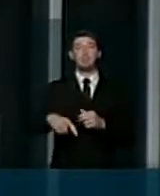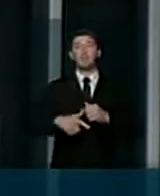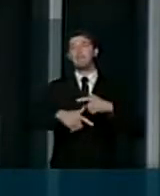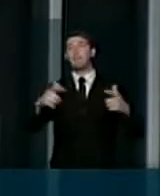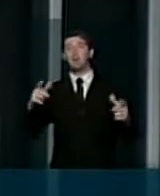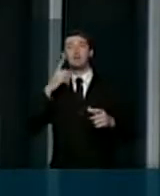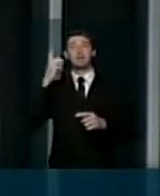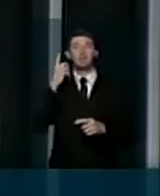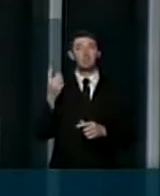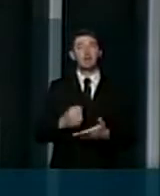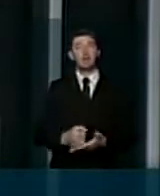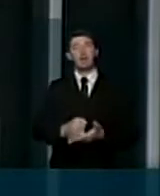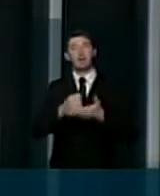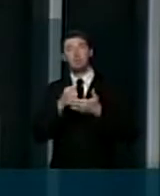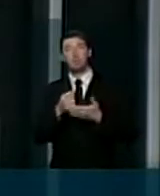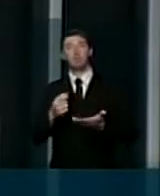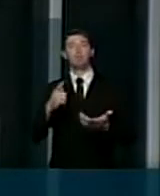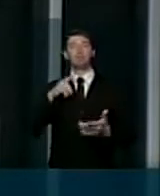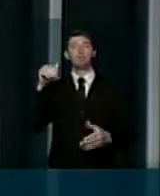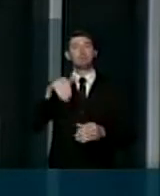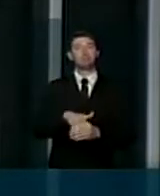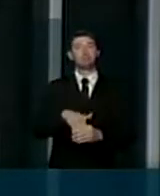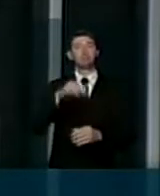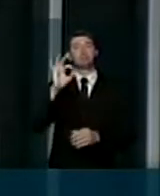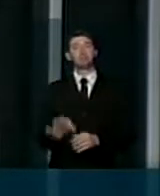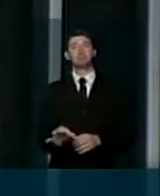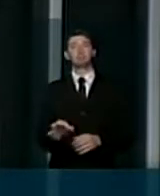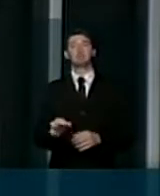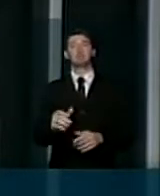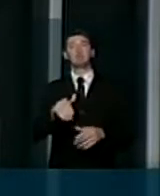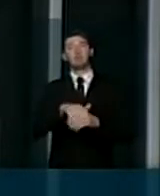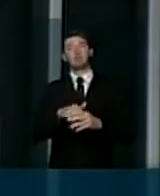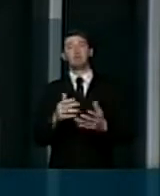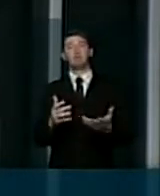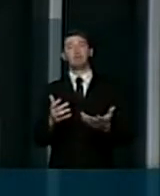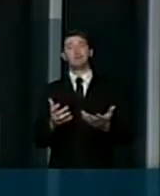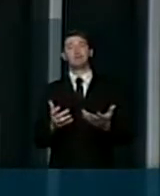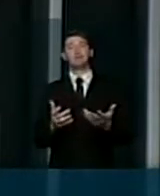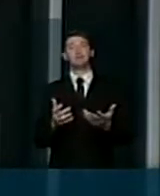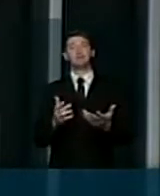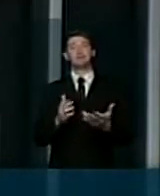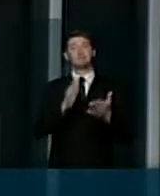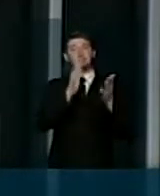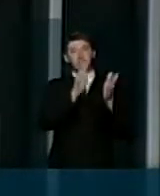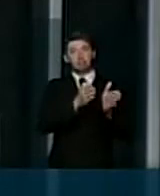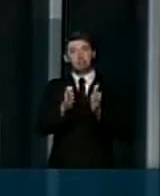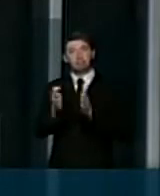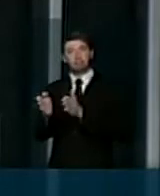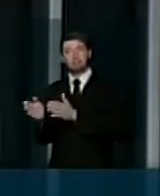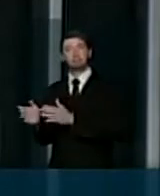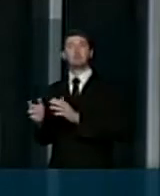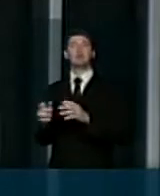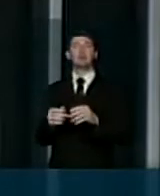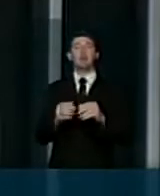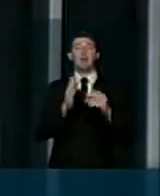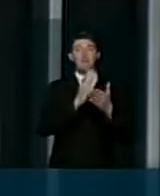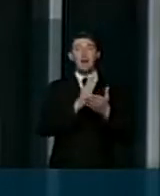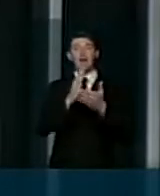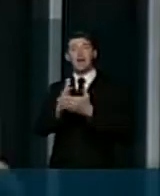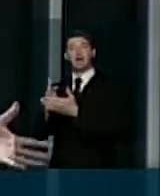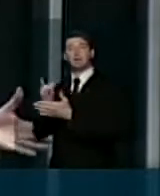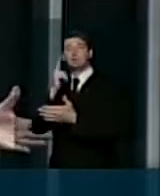dos parlamentares do apoio para que seja votado. Votar de forma fatiada, vamos dizer assim, a reforma política, nós